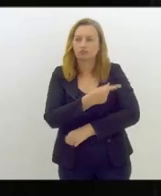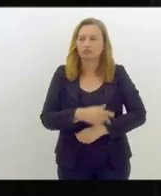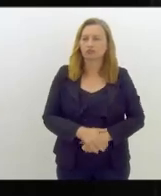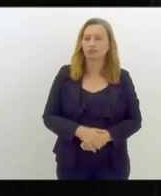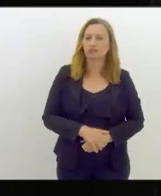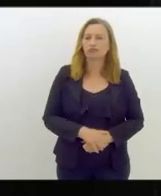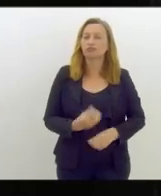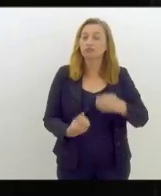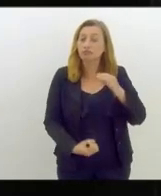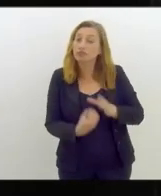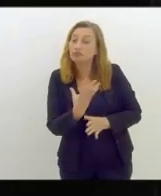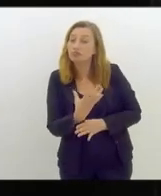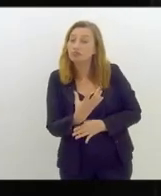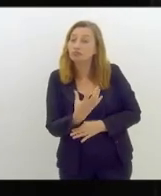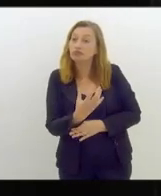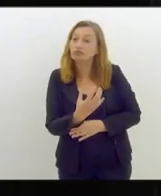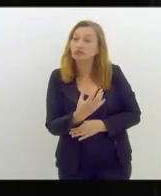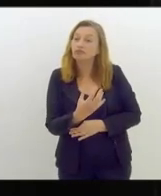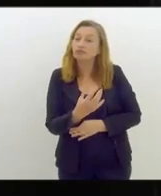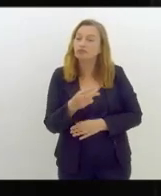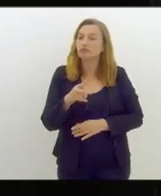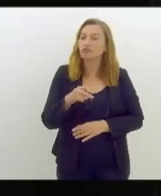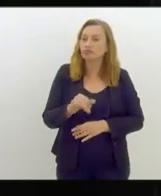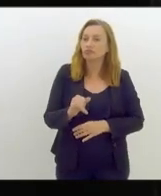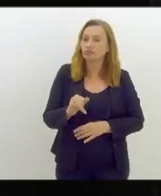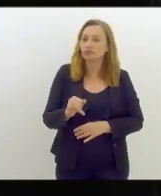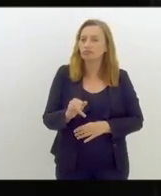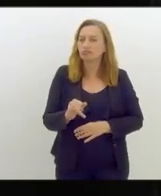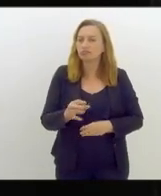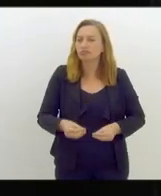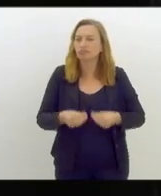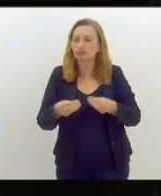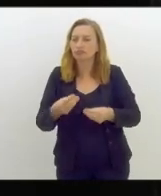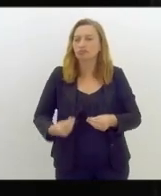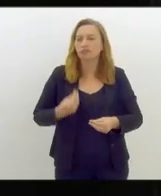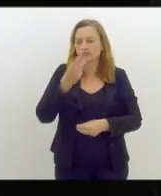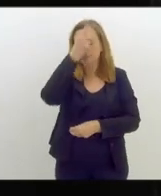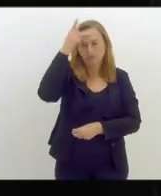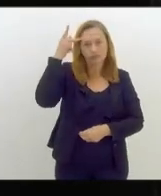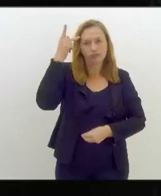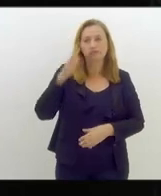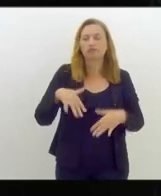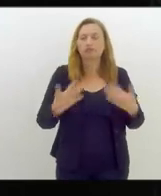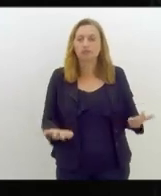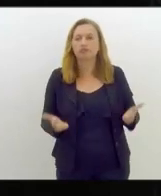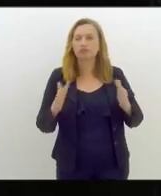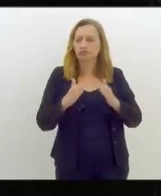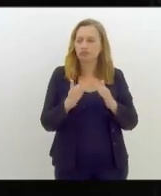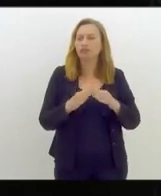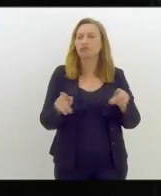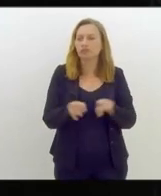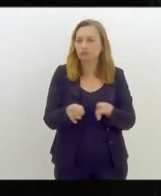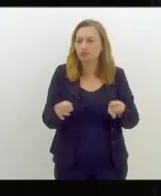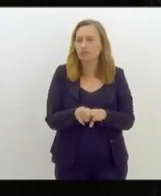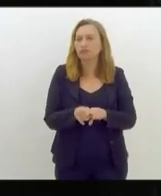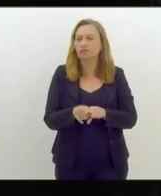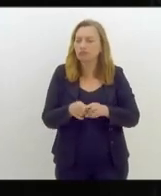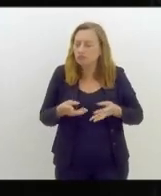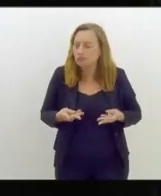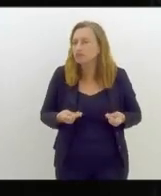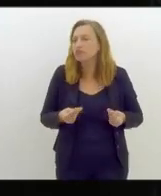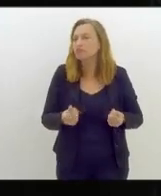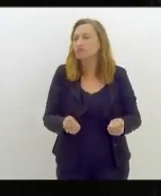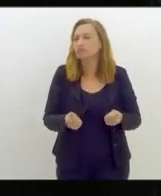na produção daquilo que vai entregar e garantir a vida das pessoas. Então, essa casa também foi muito